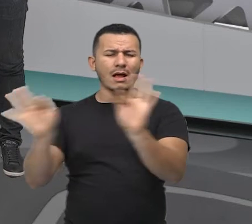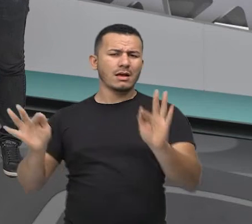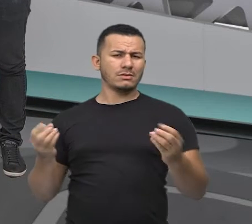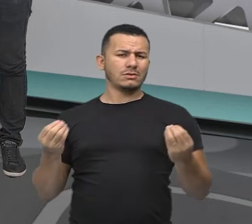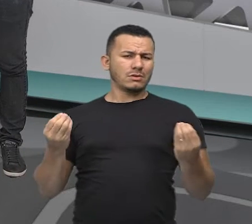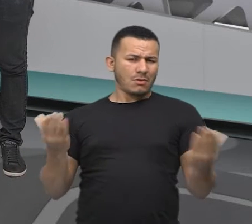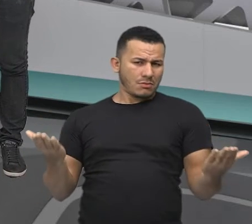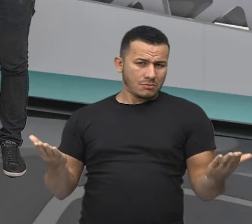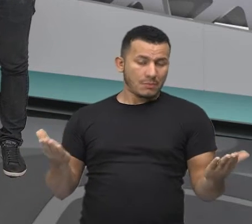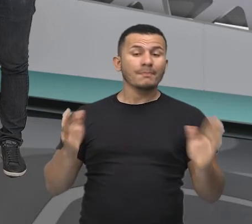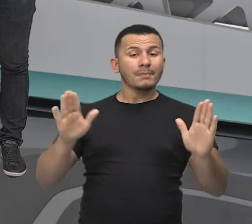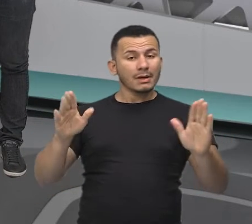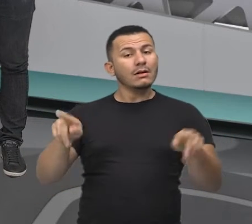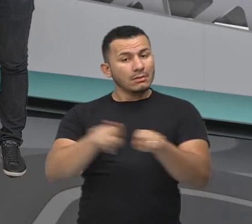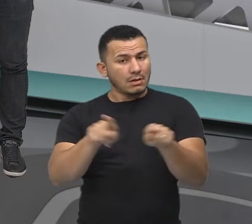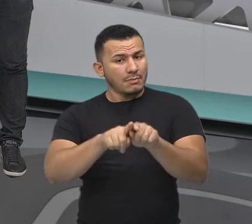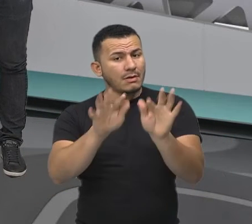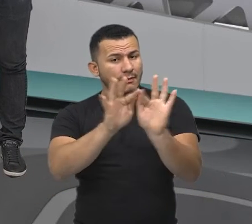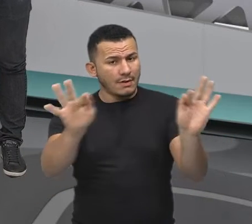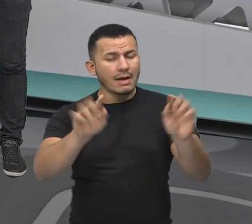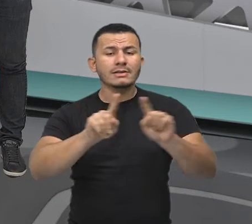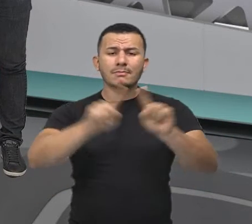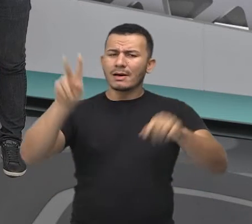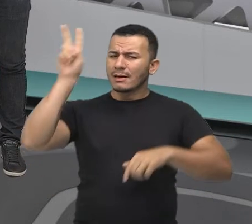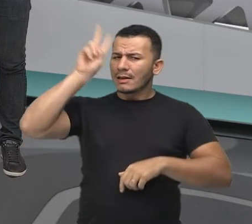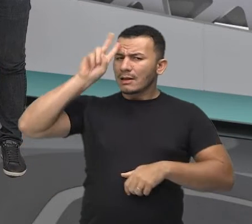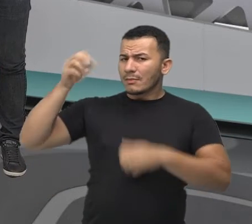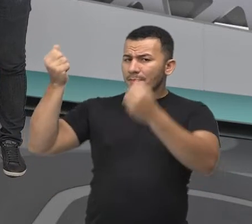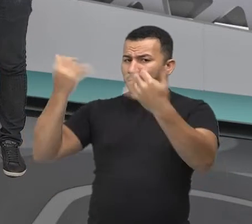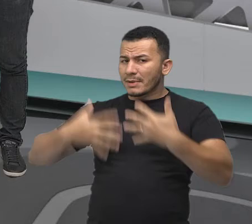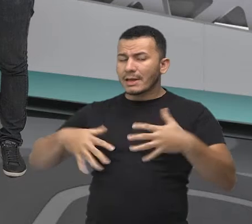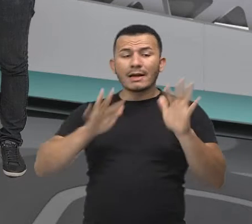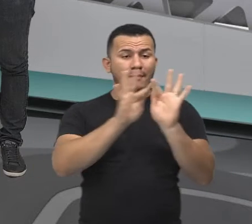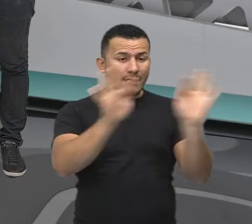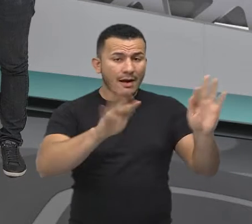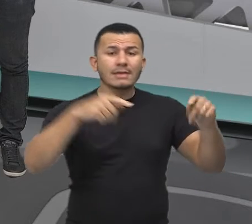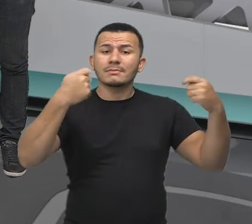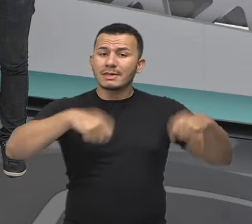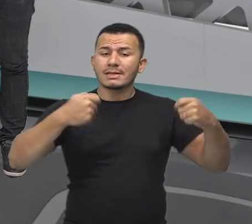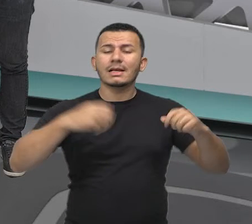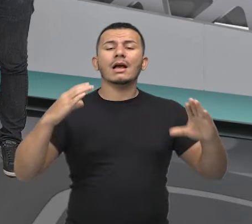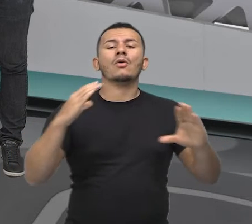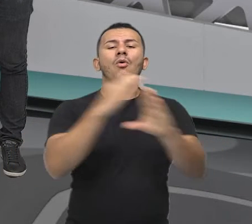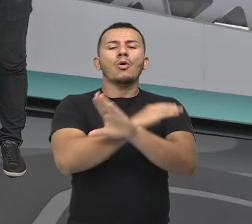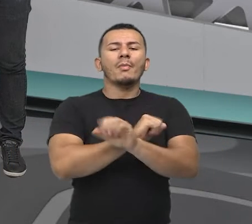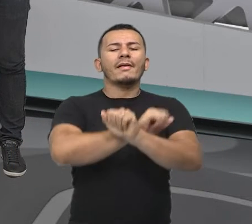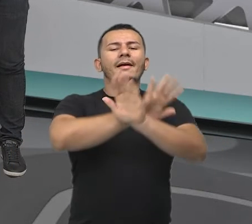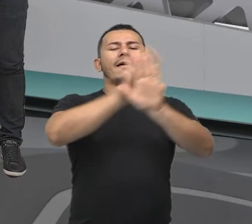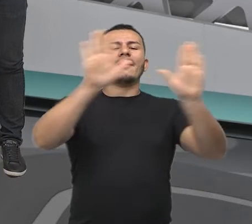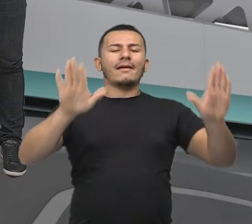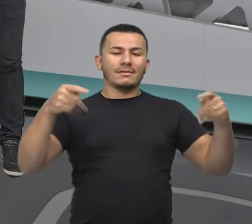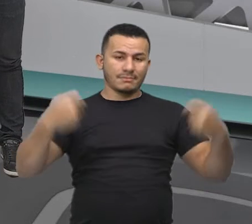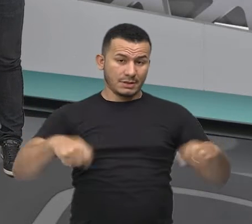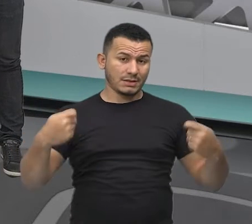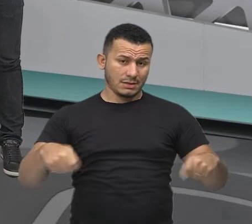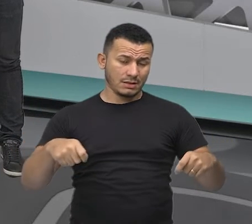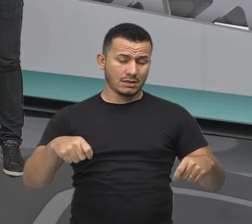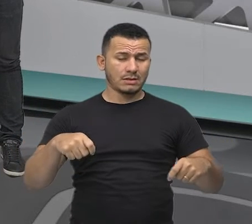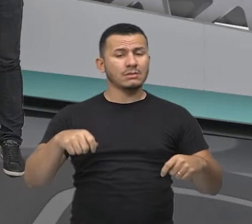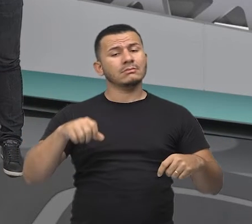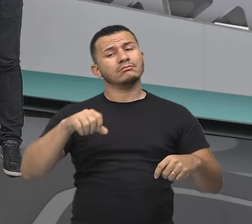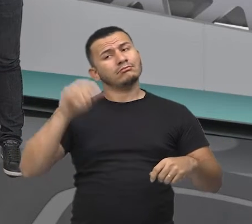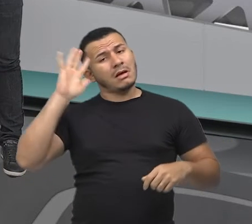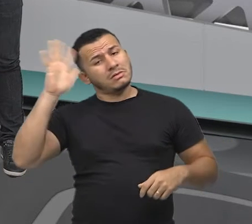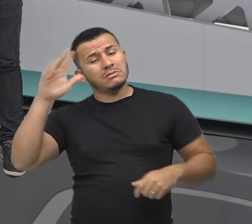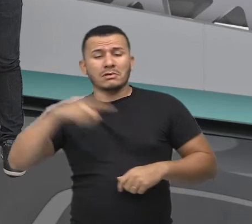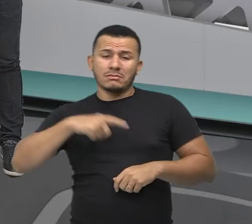frases? São também, mas observe que para ser frase tem que ter sentido completo. E a gente pode ter enunciados